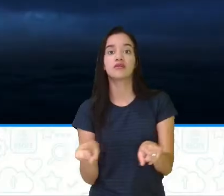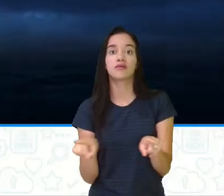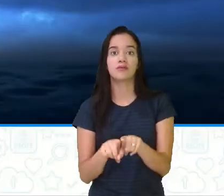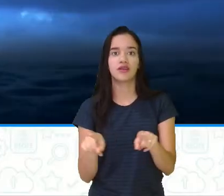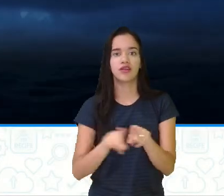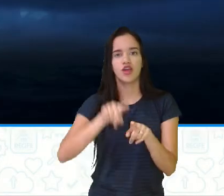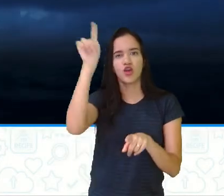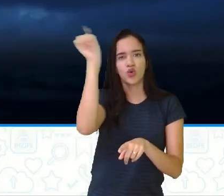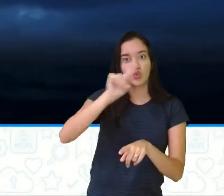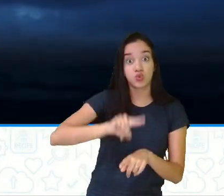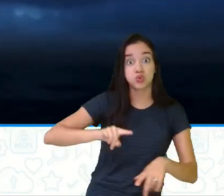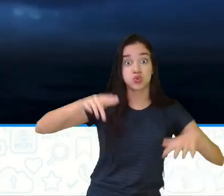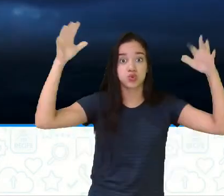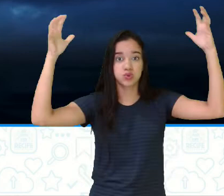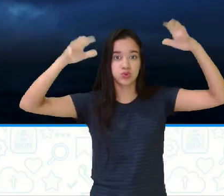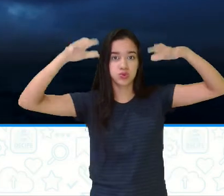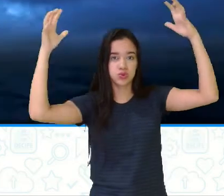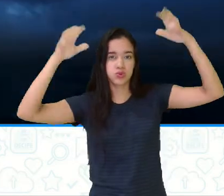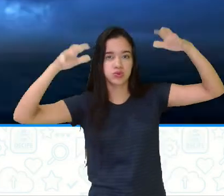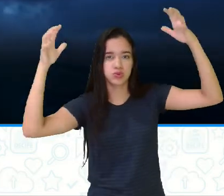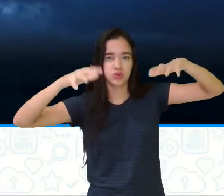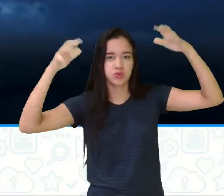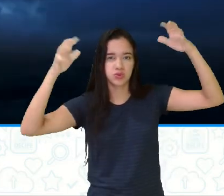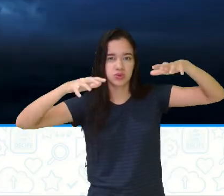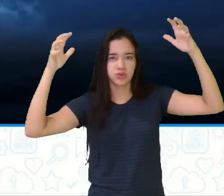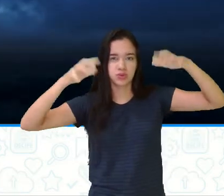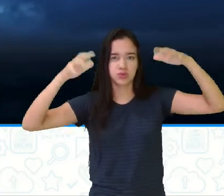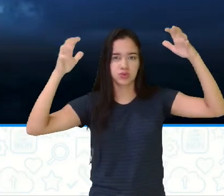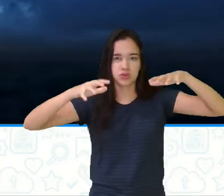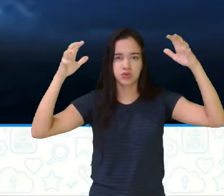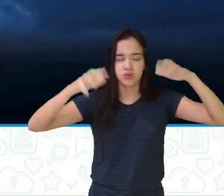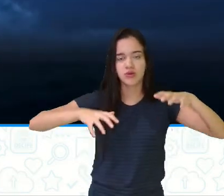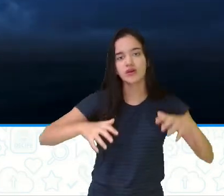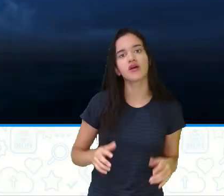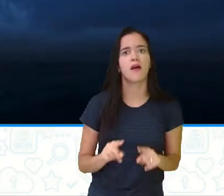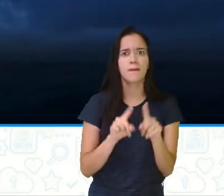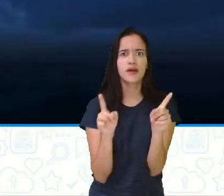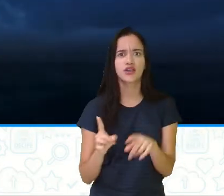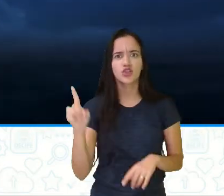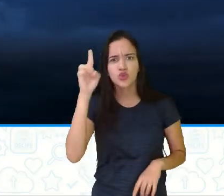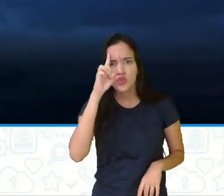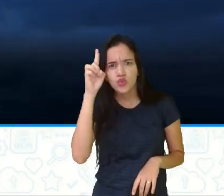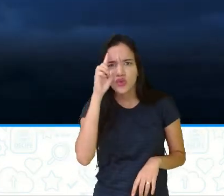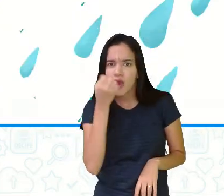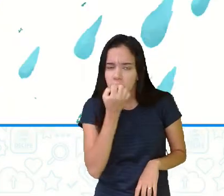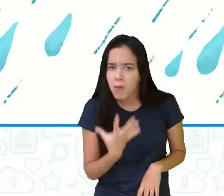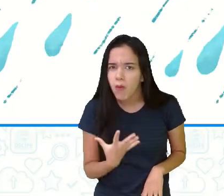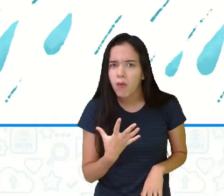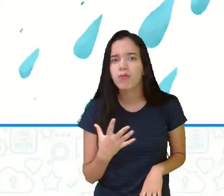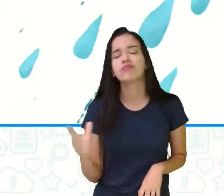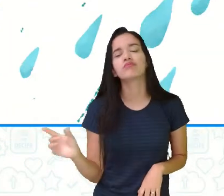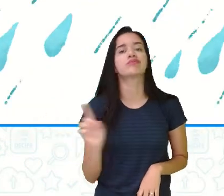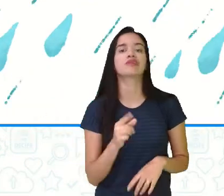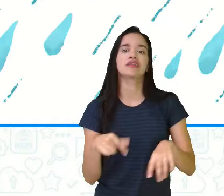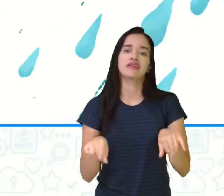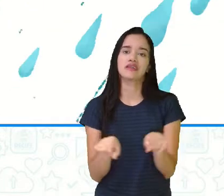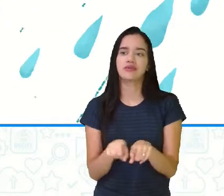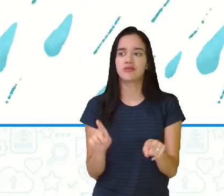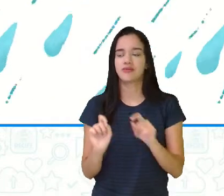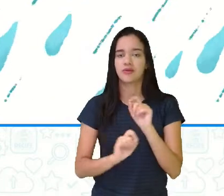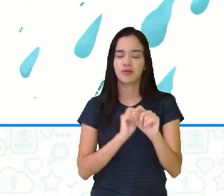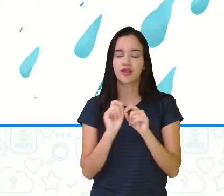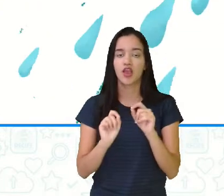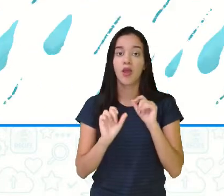tempestades. Eu adoro aqui dormir naquele barulhinho da chuva, mas todo dia, será que é bom? Também o quê?